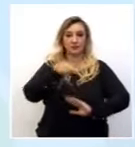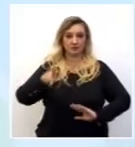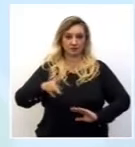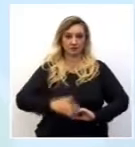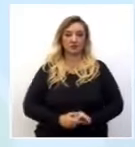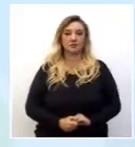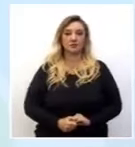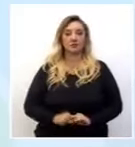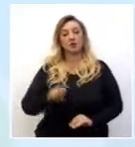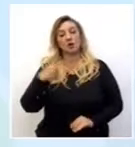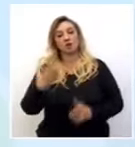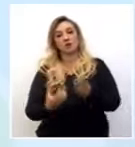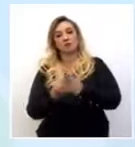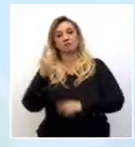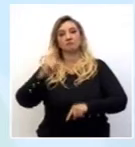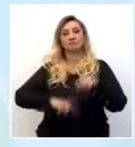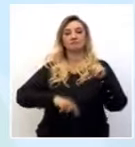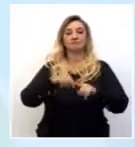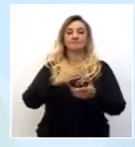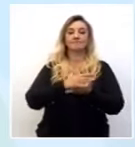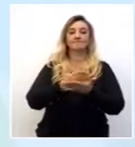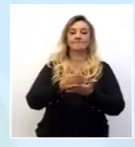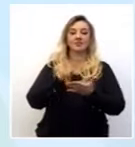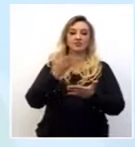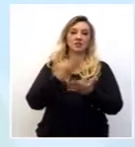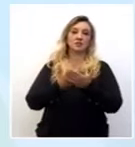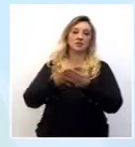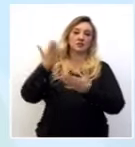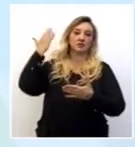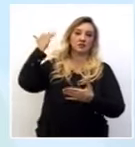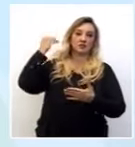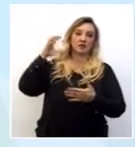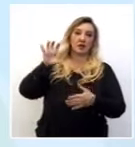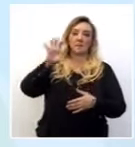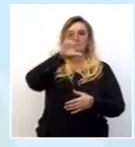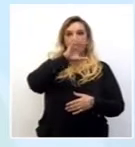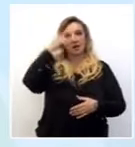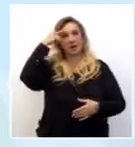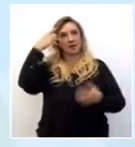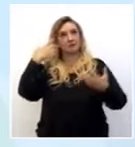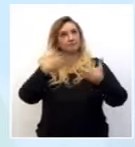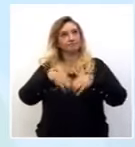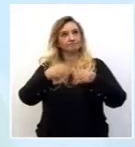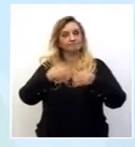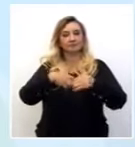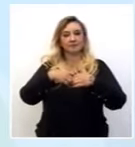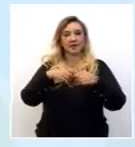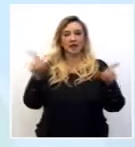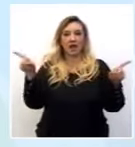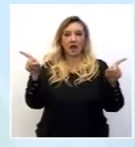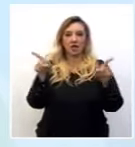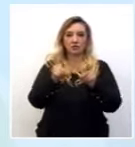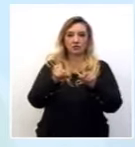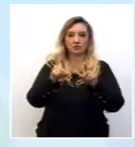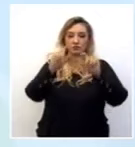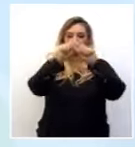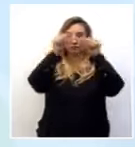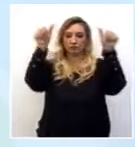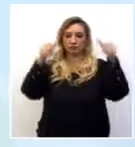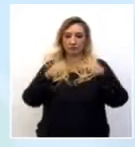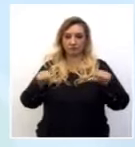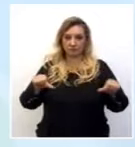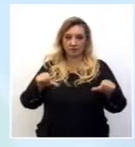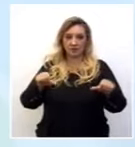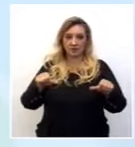professores, ou a elaboração de materiais a partir do que foi estudado, como mapas mentais, resumos, cartazes, histórias em quadrinho,